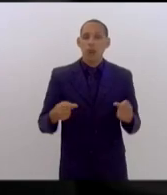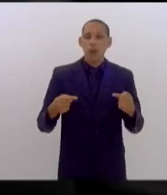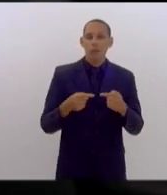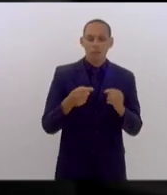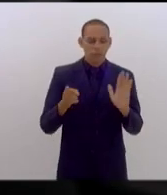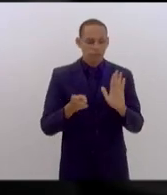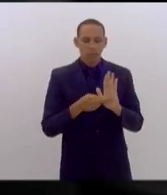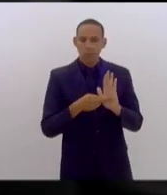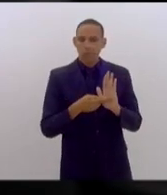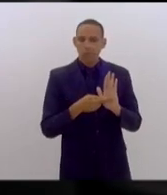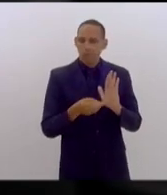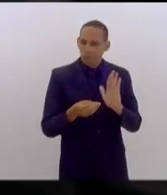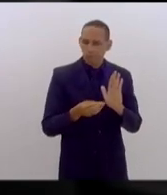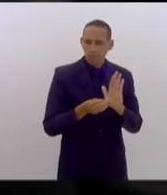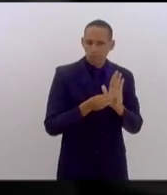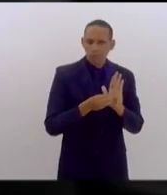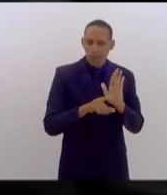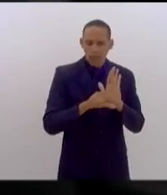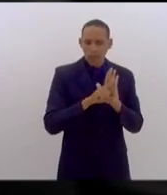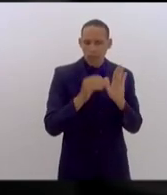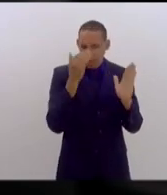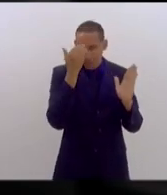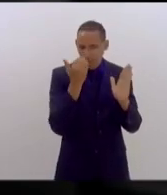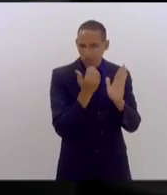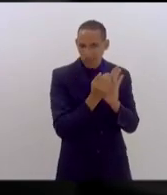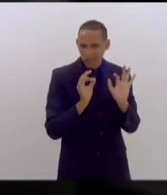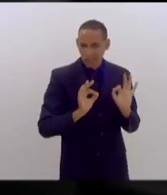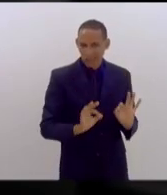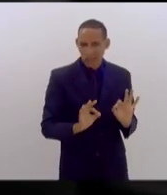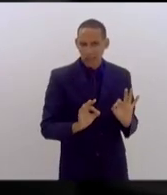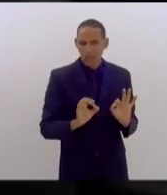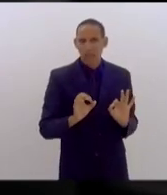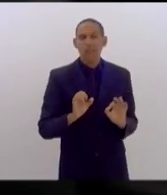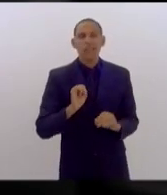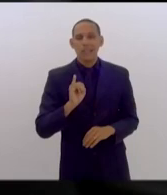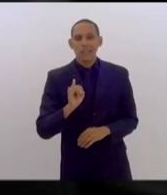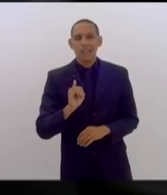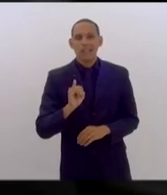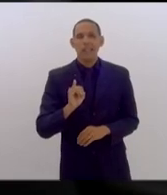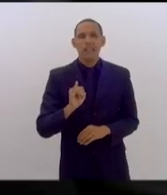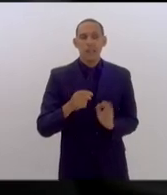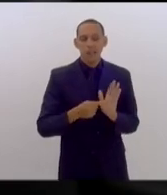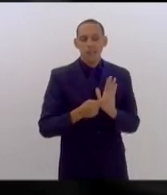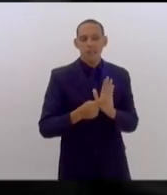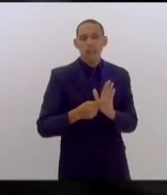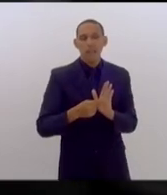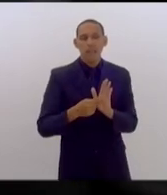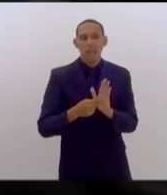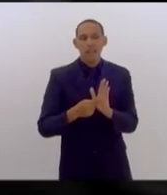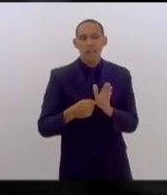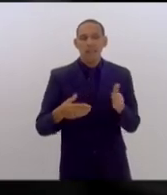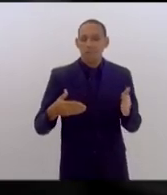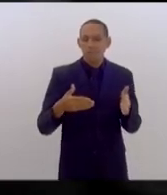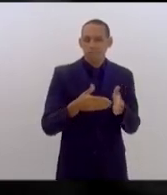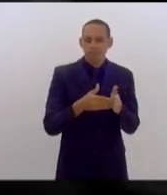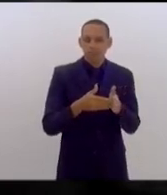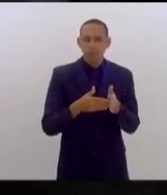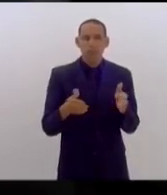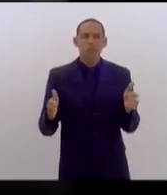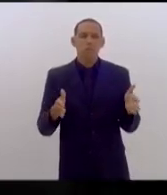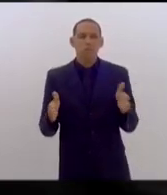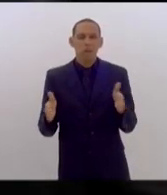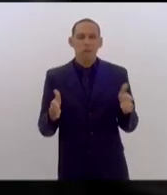para essa suspensão é da apresentação final por